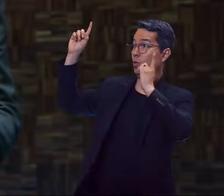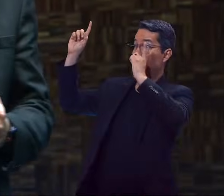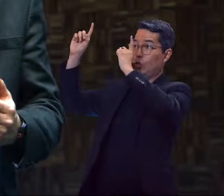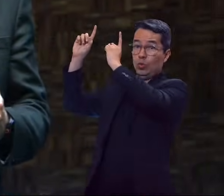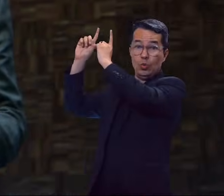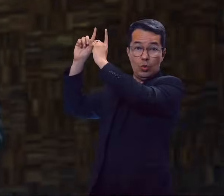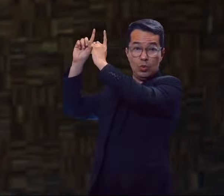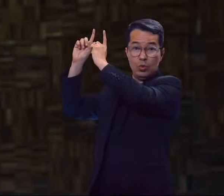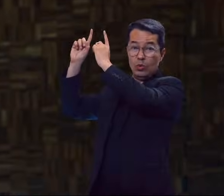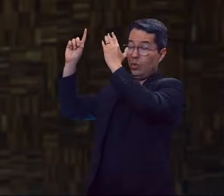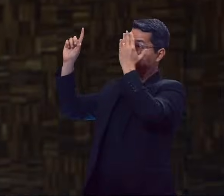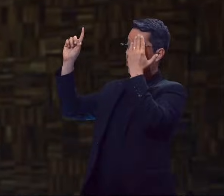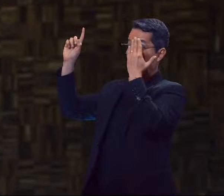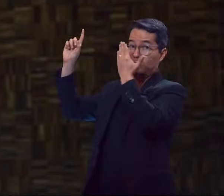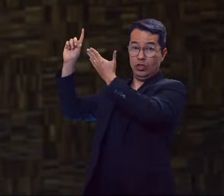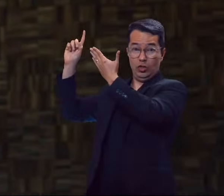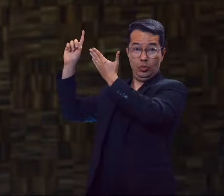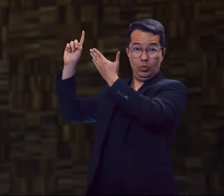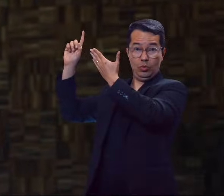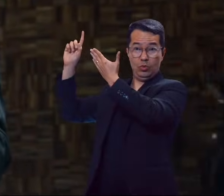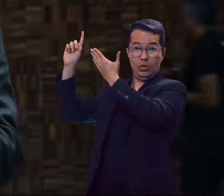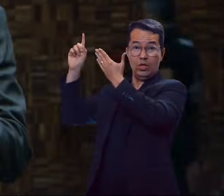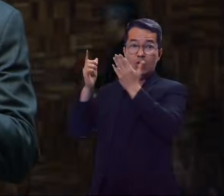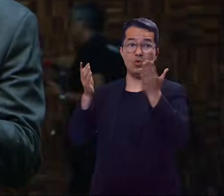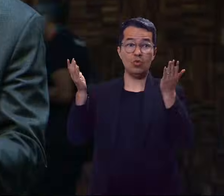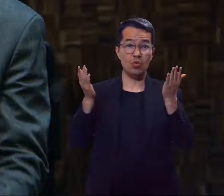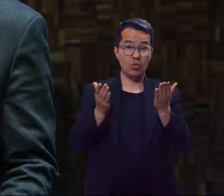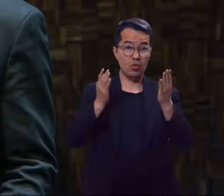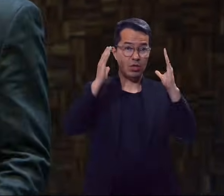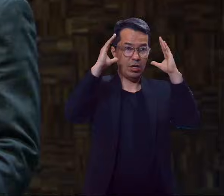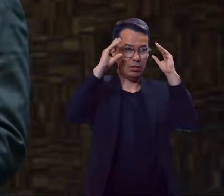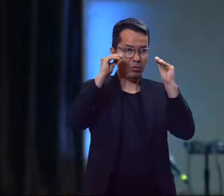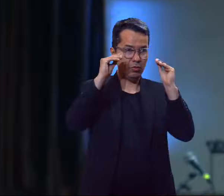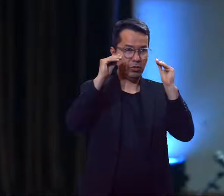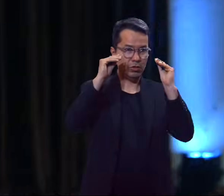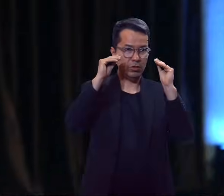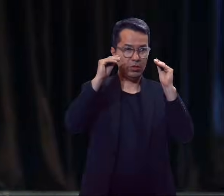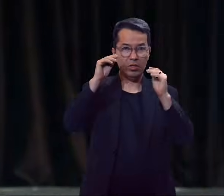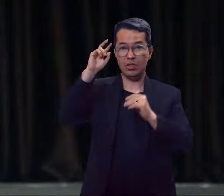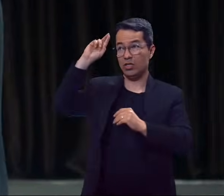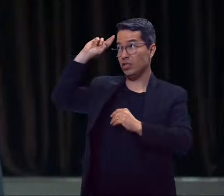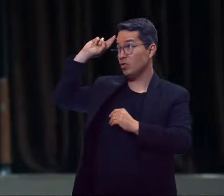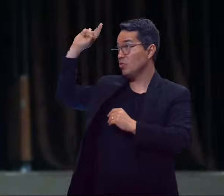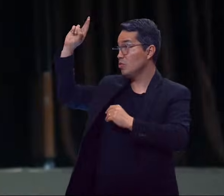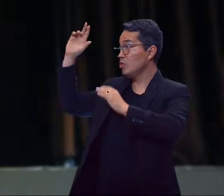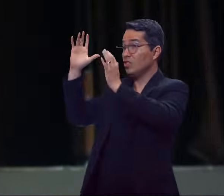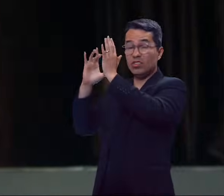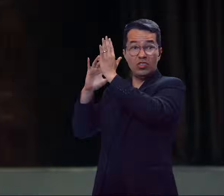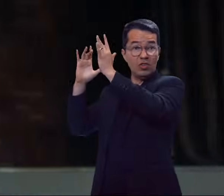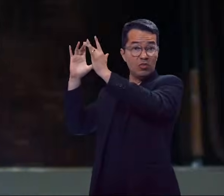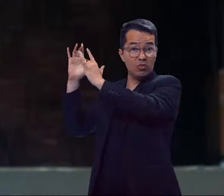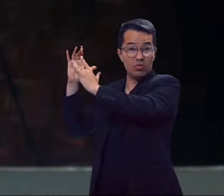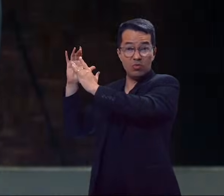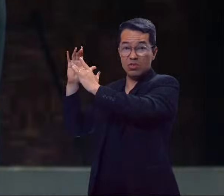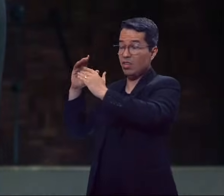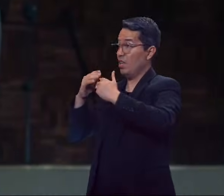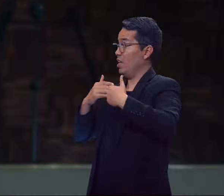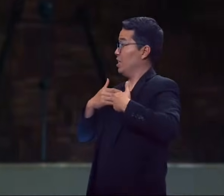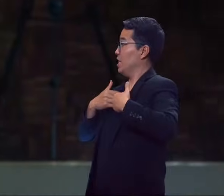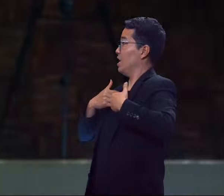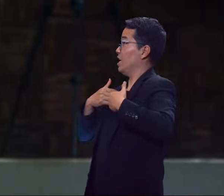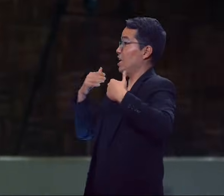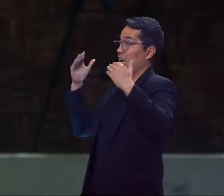encontro contigo esta noite. Senhor Jesus, eu abro